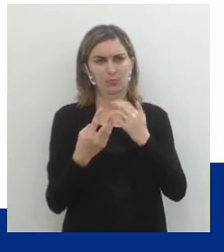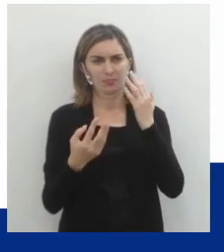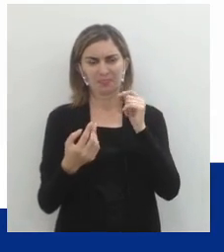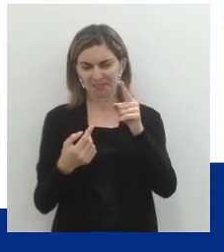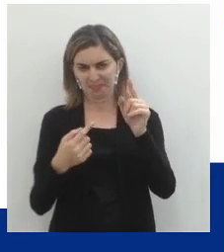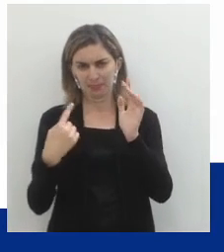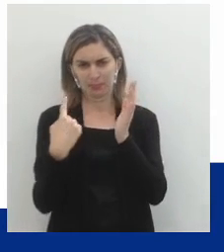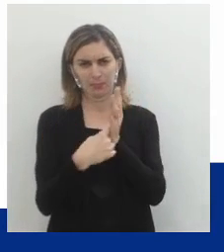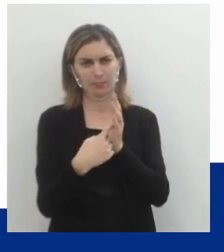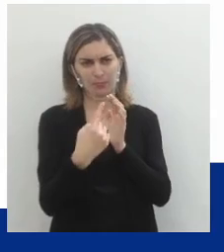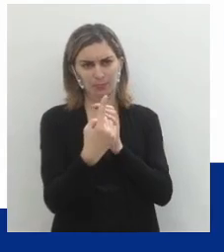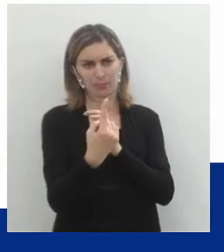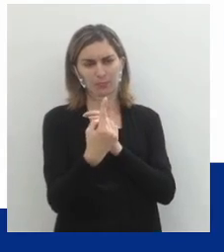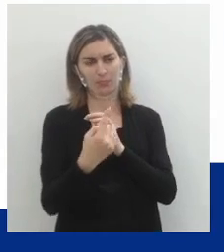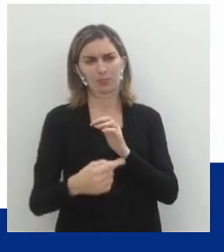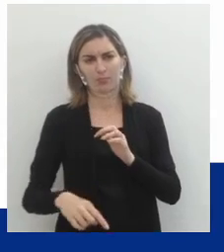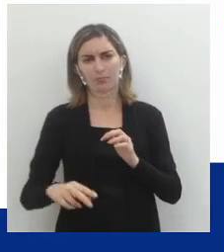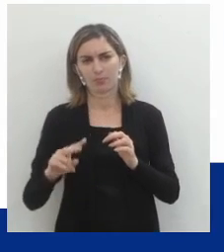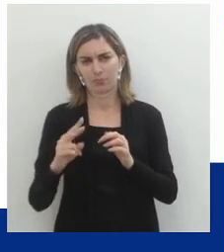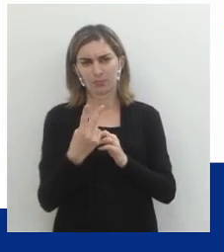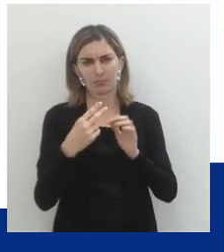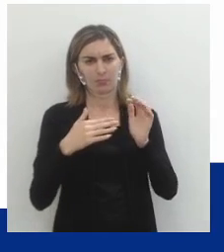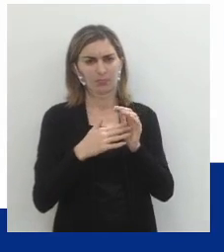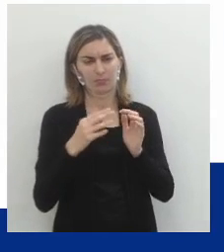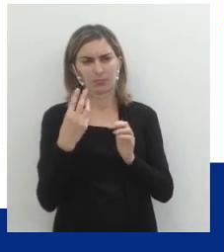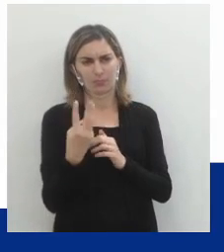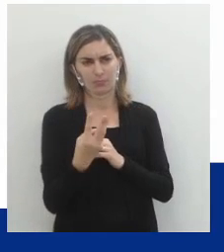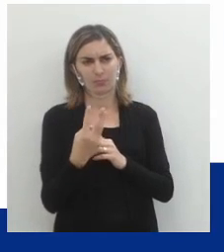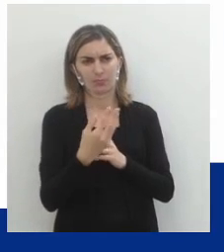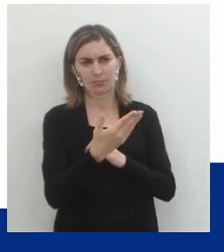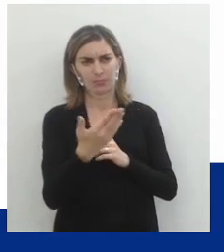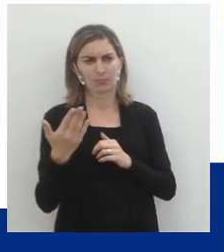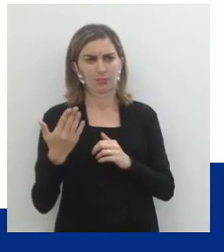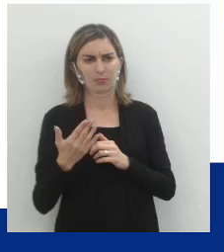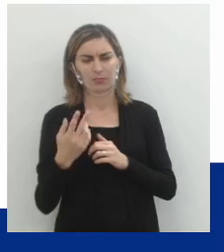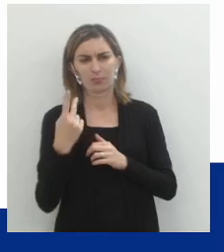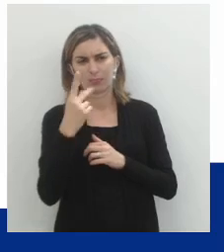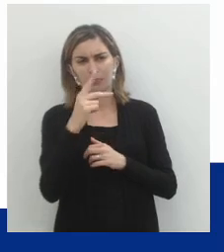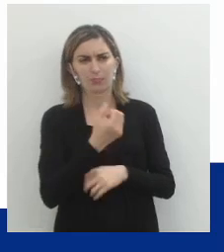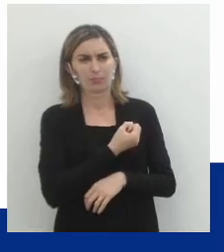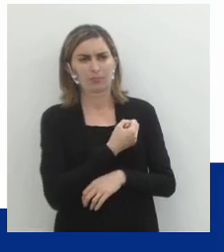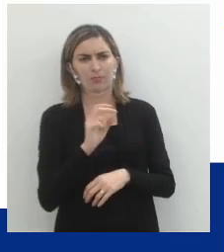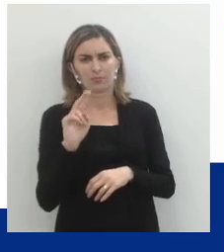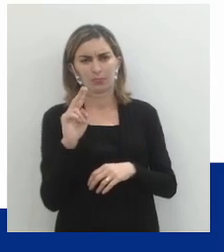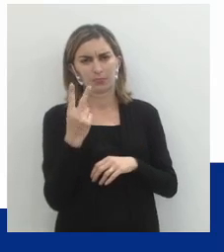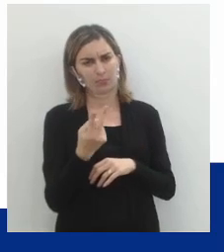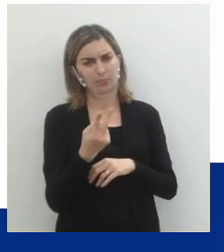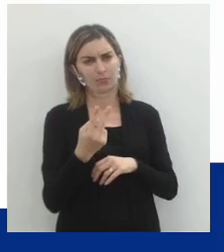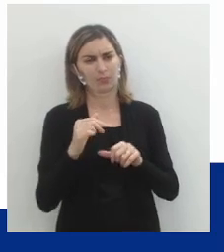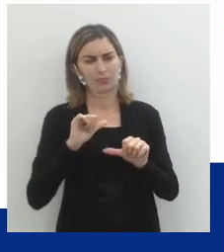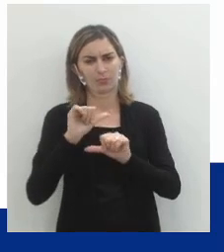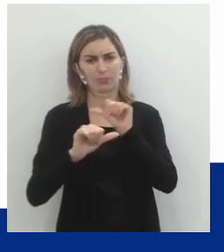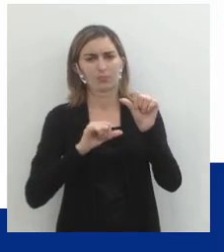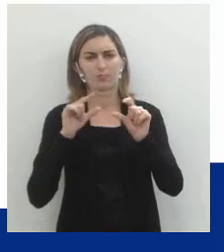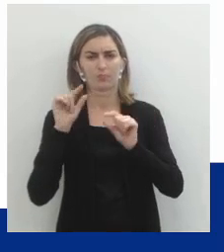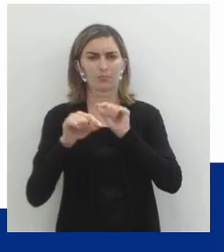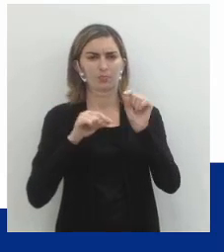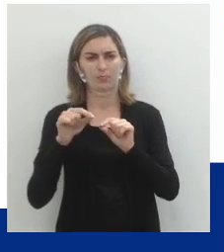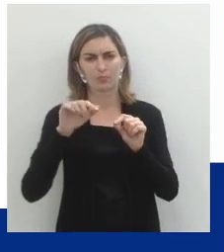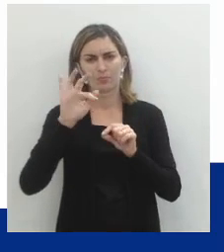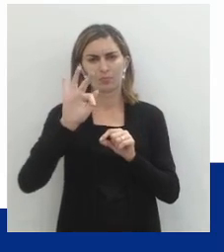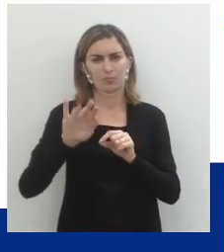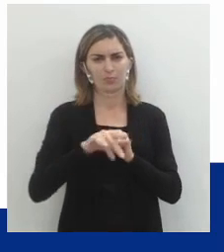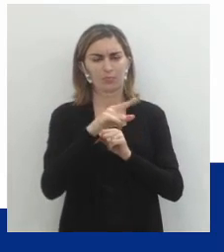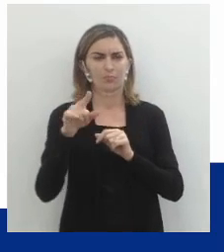O ponto mínimo é 1 e o ponto máximo é 3. Então, esse número 2 aqui, ele alterou o que na minha